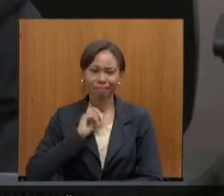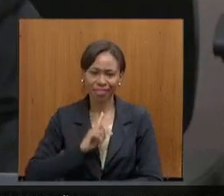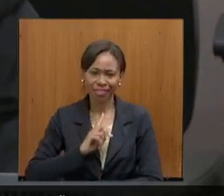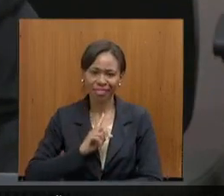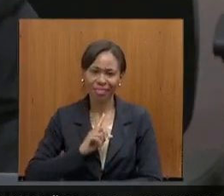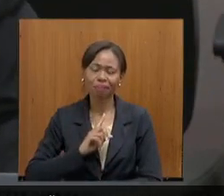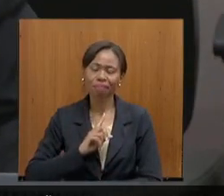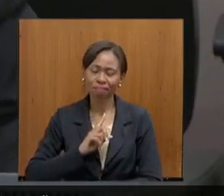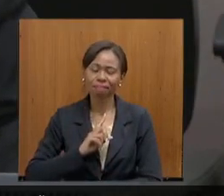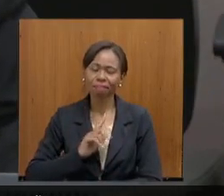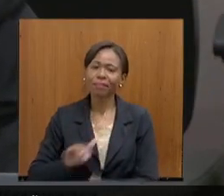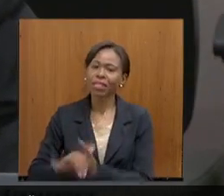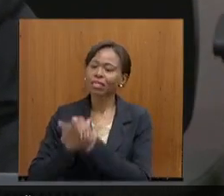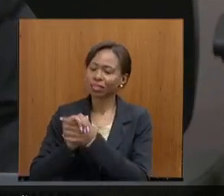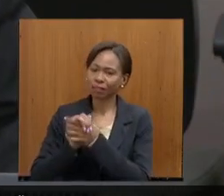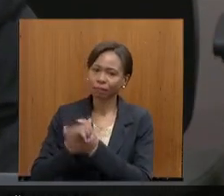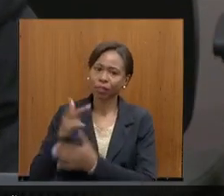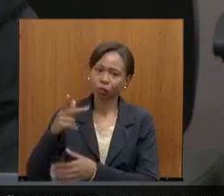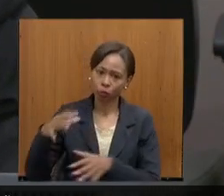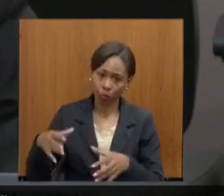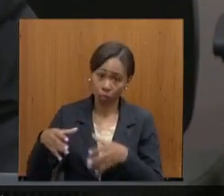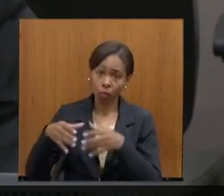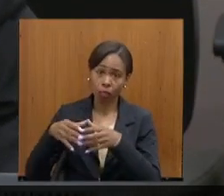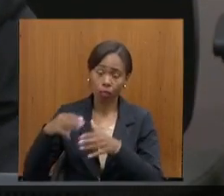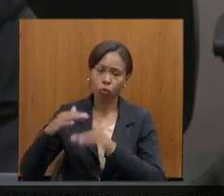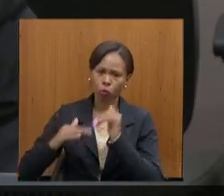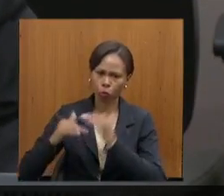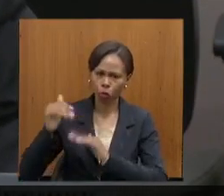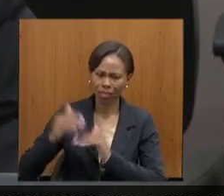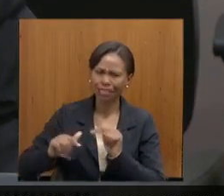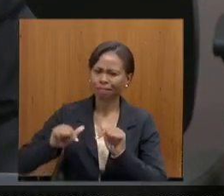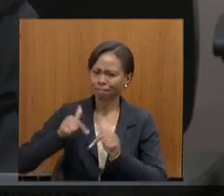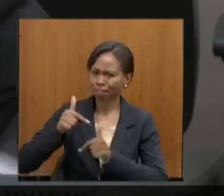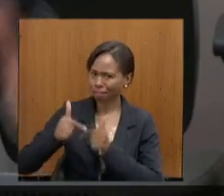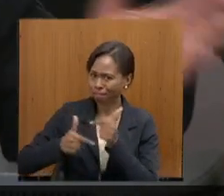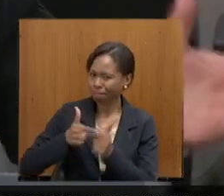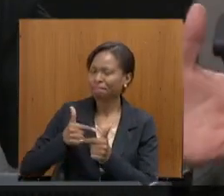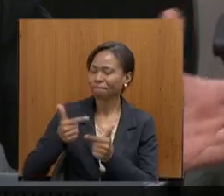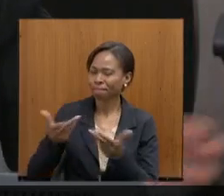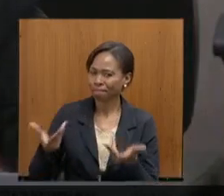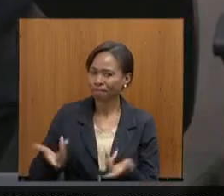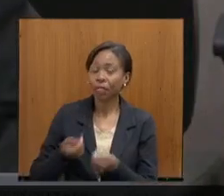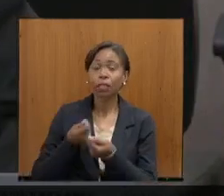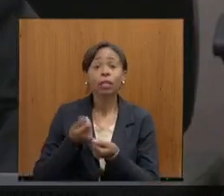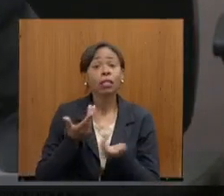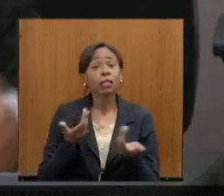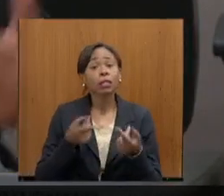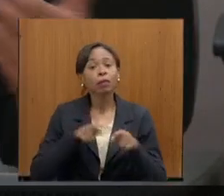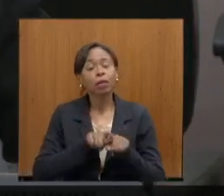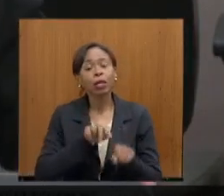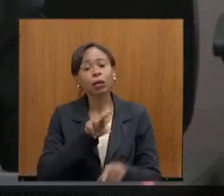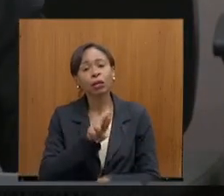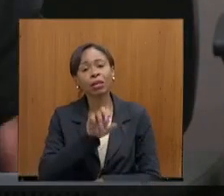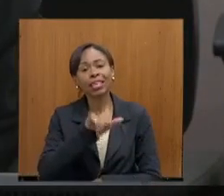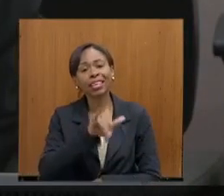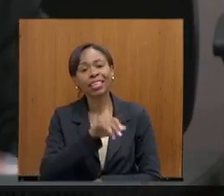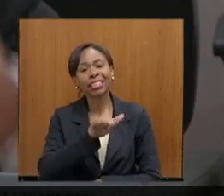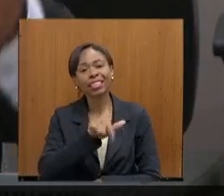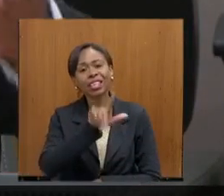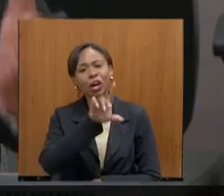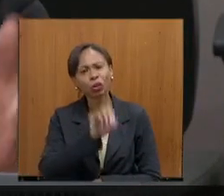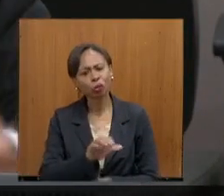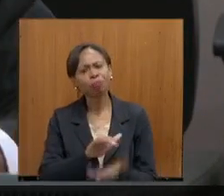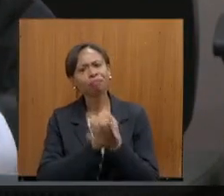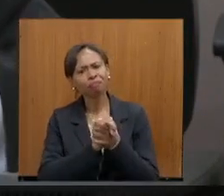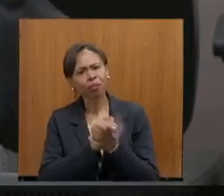as minhas homenagens a sua equipe tem que trabalhar incansavelmente e o nosso Presidente Reinaldo também a nossa saudação